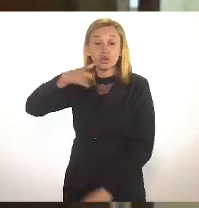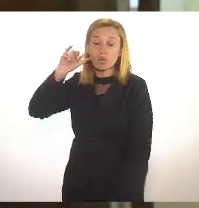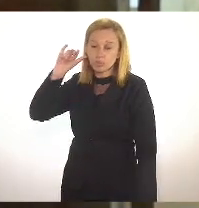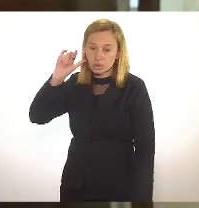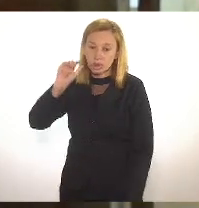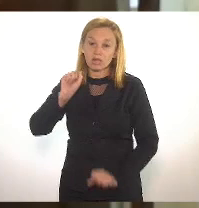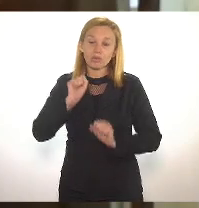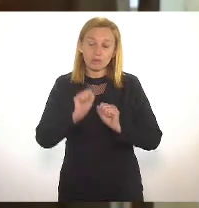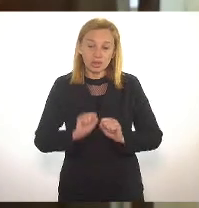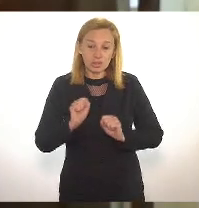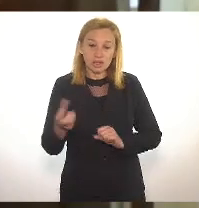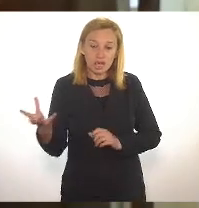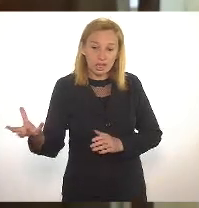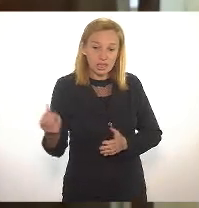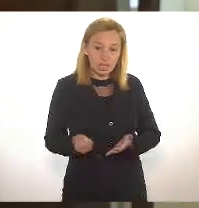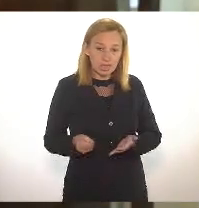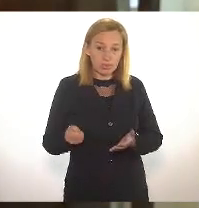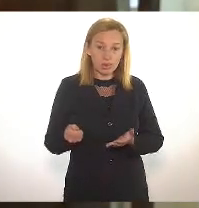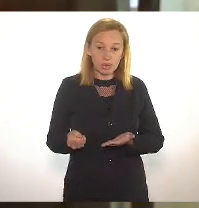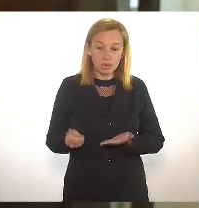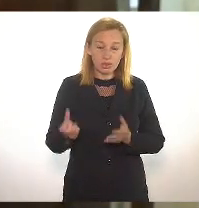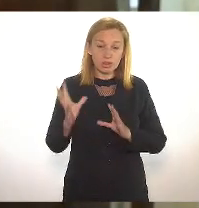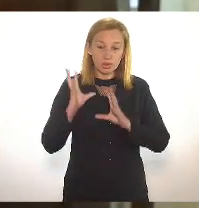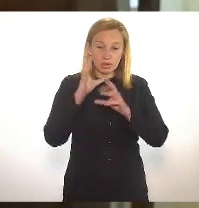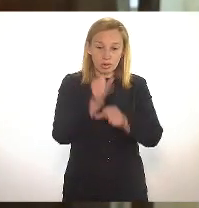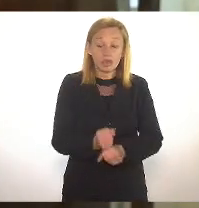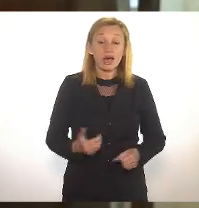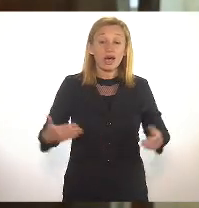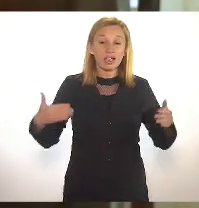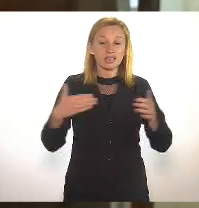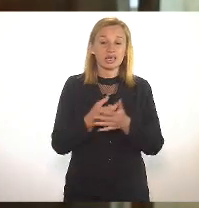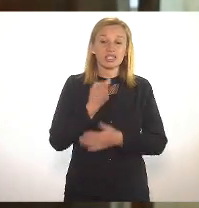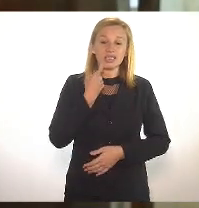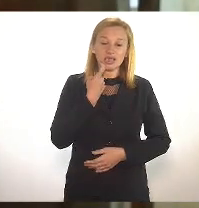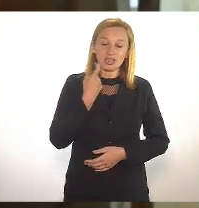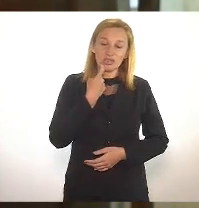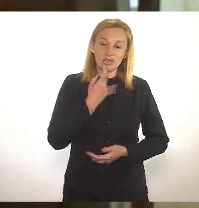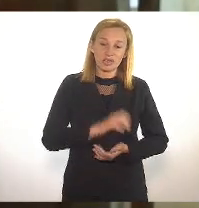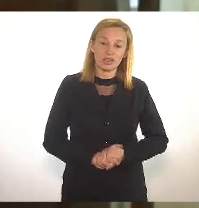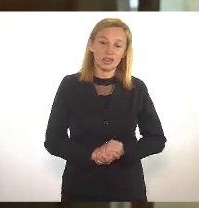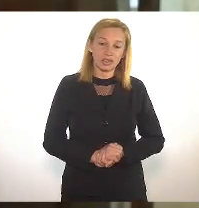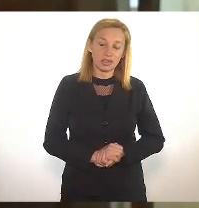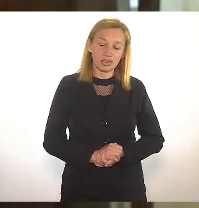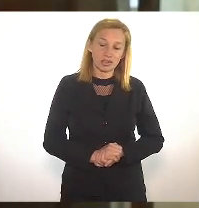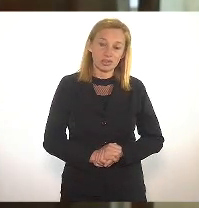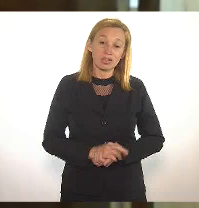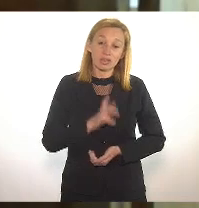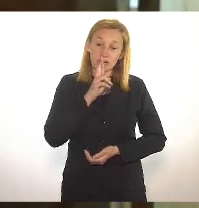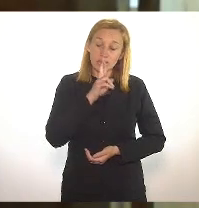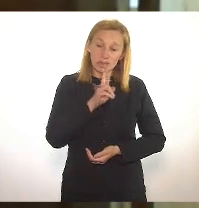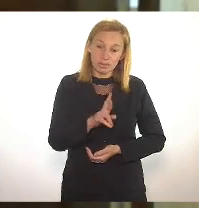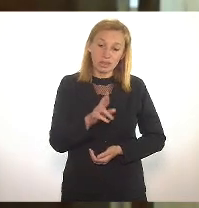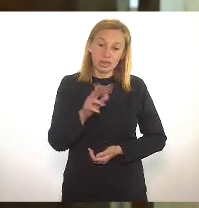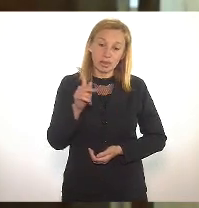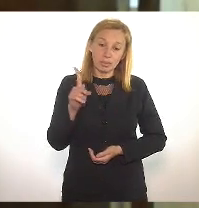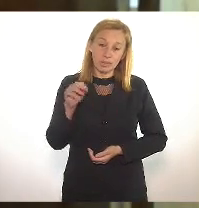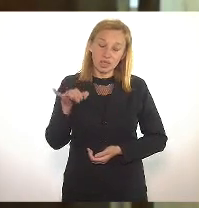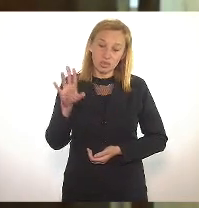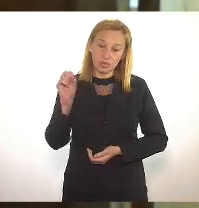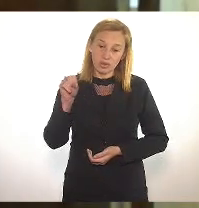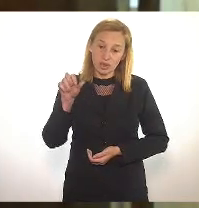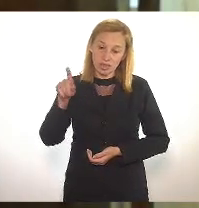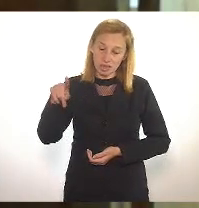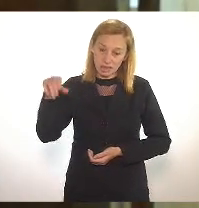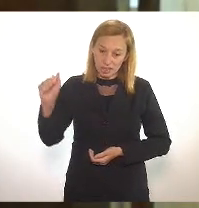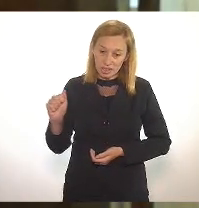ser recebido e apurado até sexta-feira, então o resultado da Pensilvânia vai